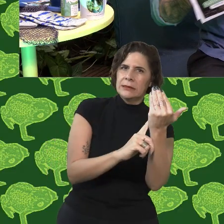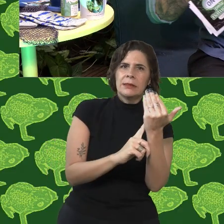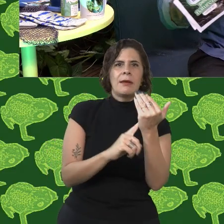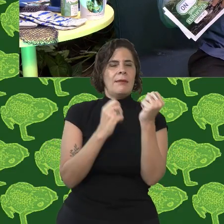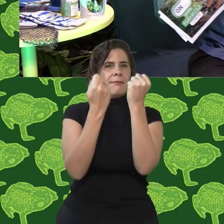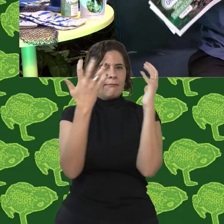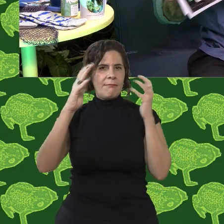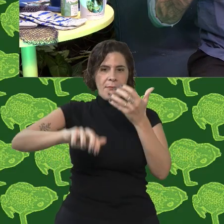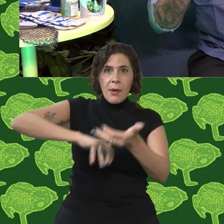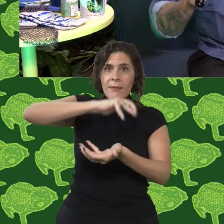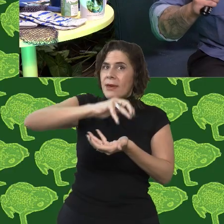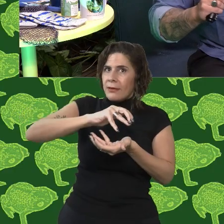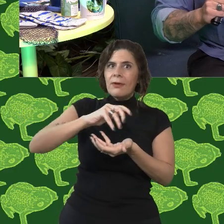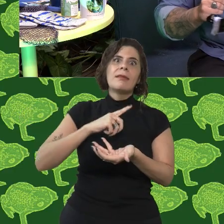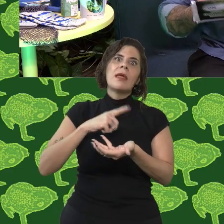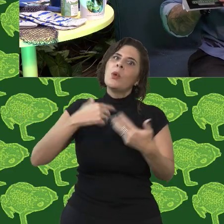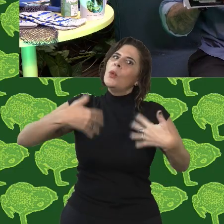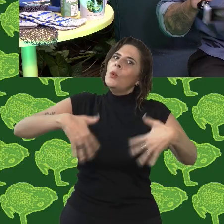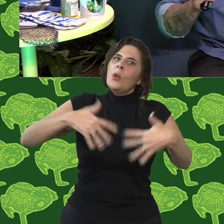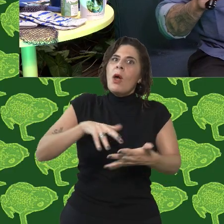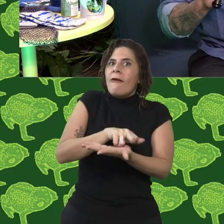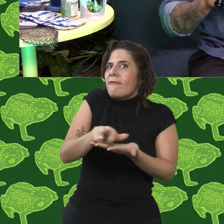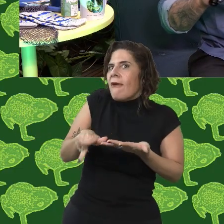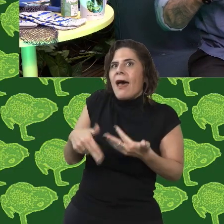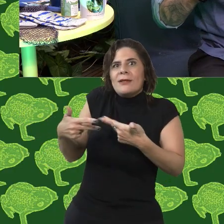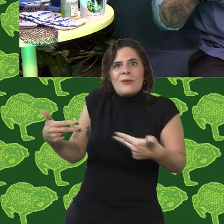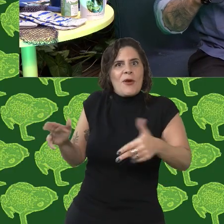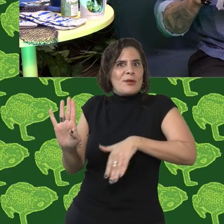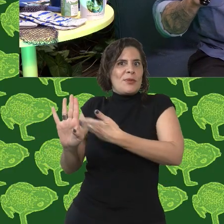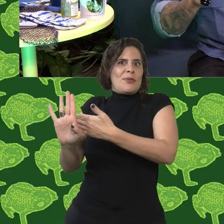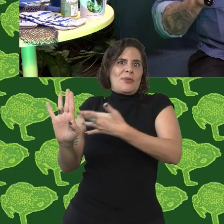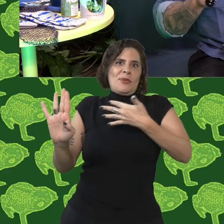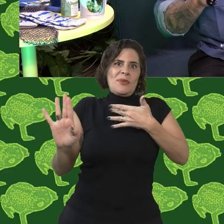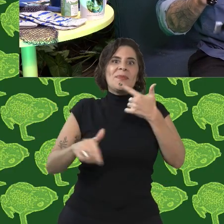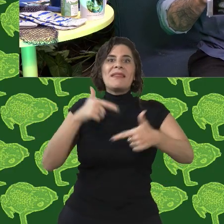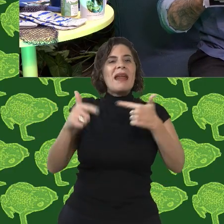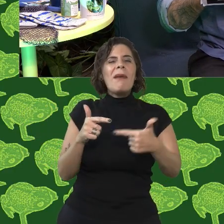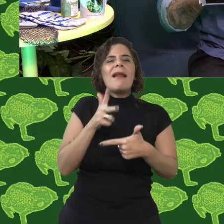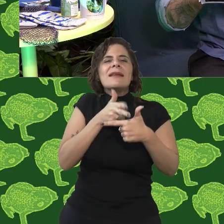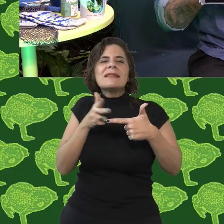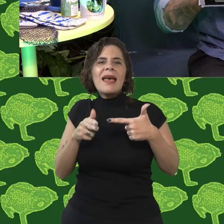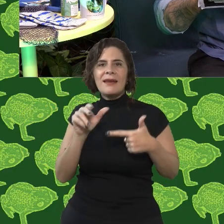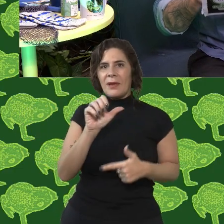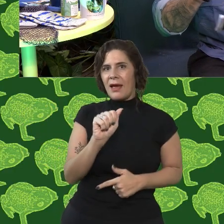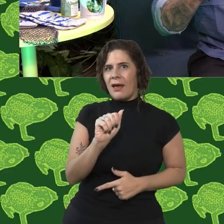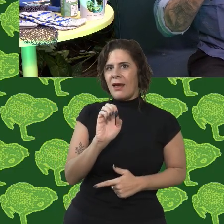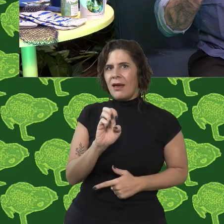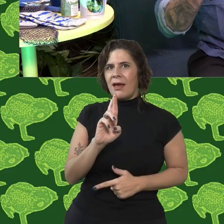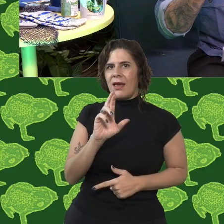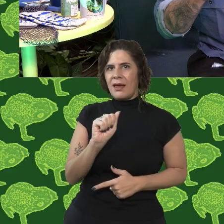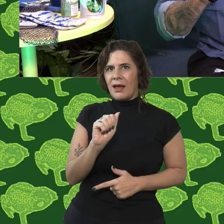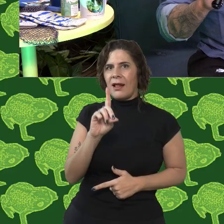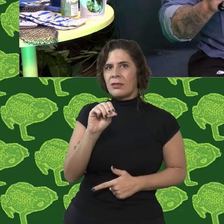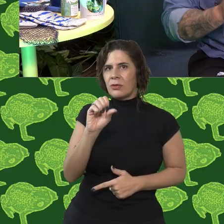realmente muita sétima arte envolvendo aqui a nossa convidada. Ela também trabalha na série A Era dos Humanos. Vamos dar as boas-vindas para